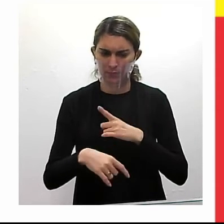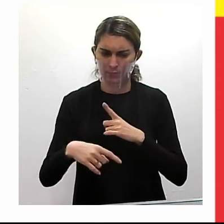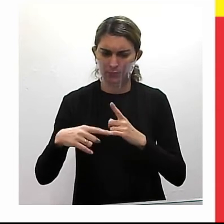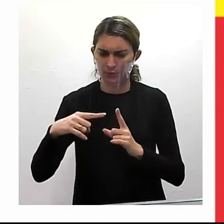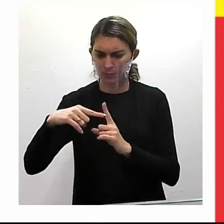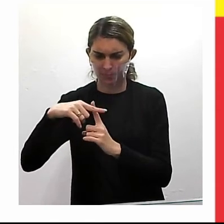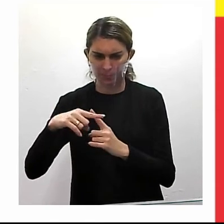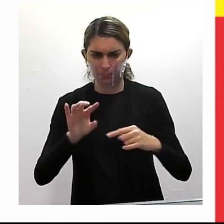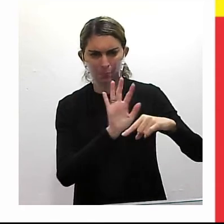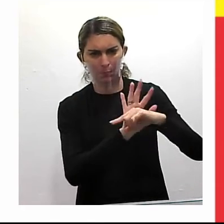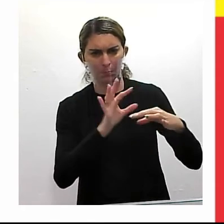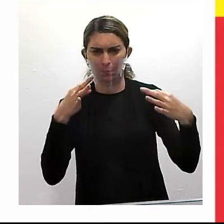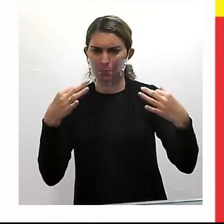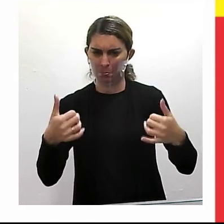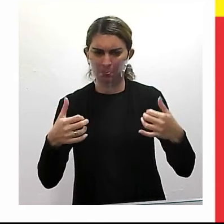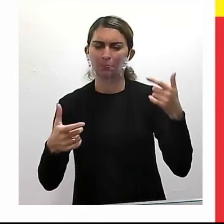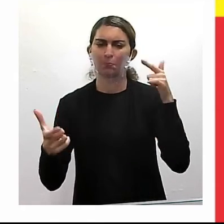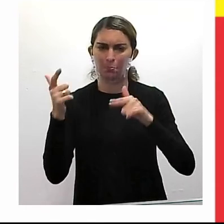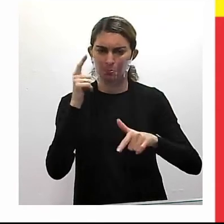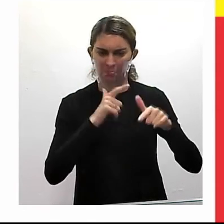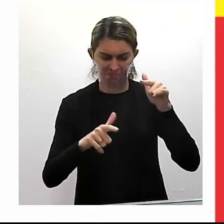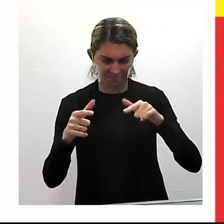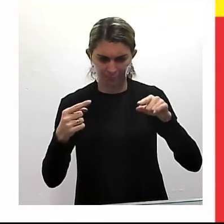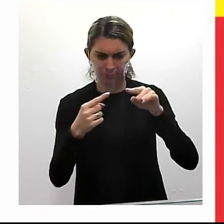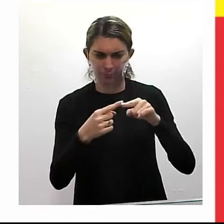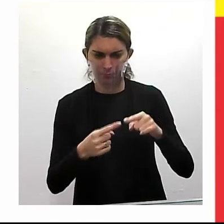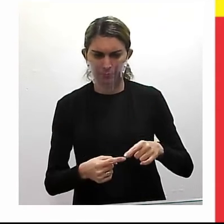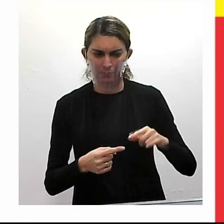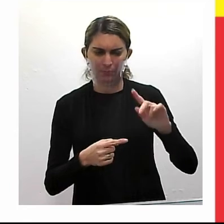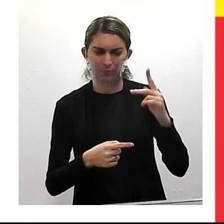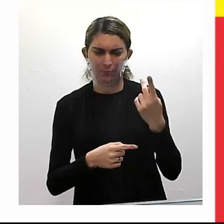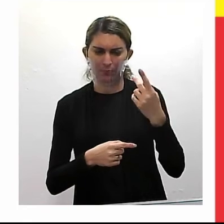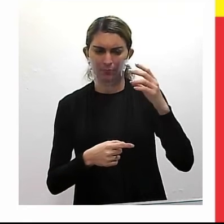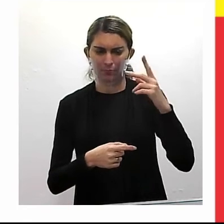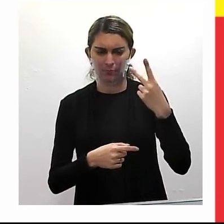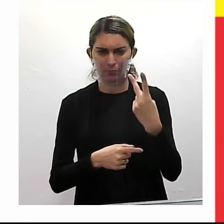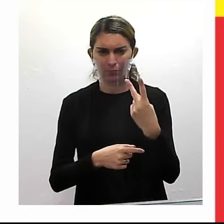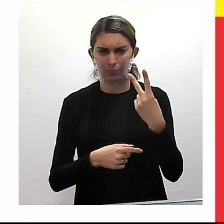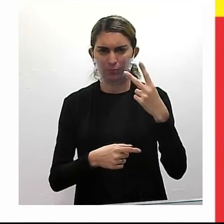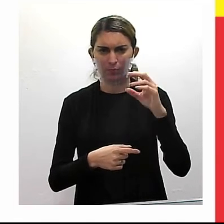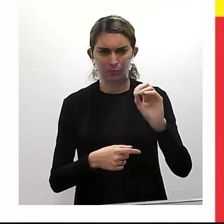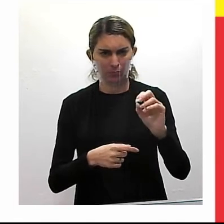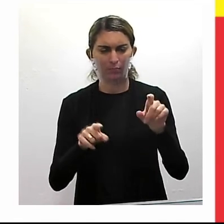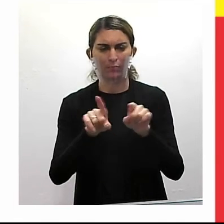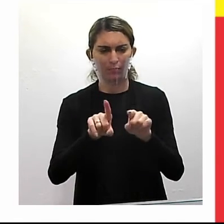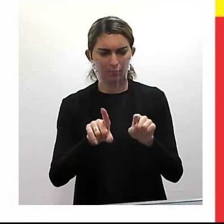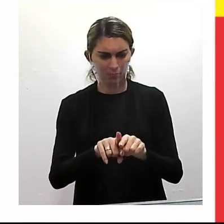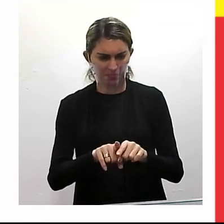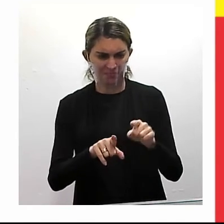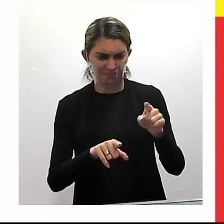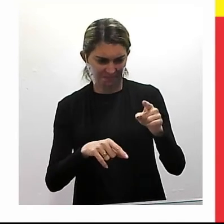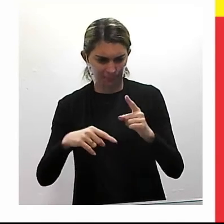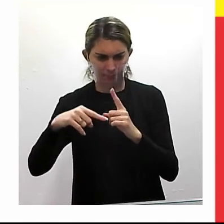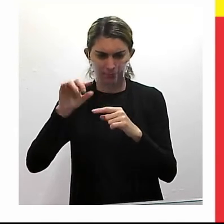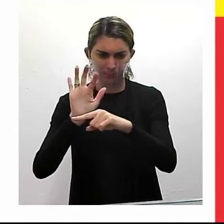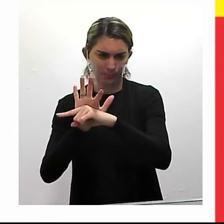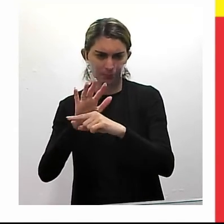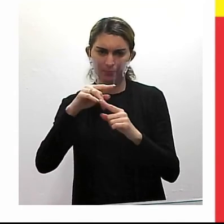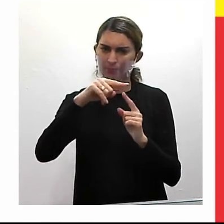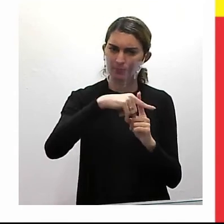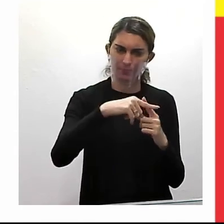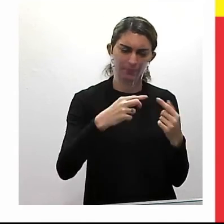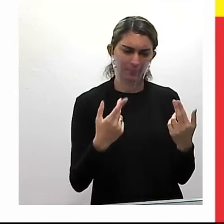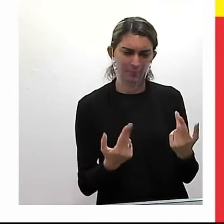bem definidos, ela consegue se ligar com o H2O, que também tem polos. Olha só que legal. Tá vendo aqui?